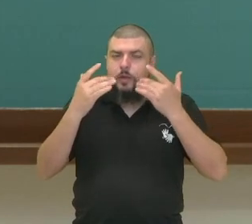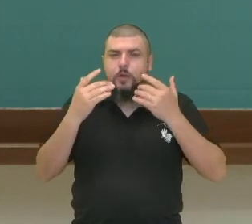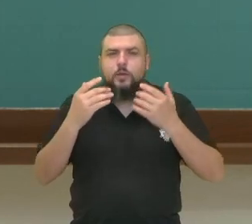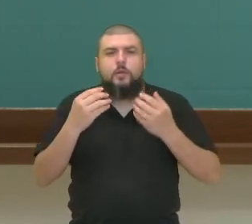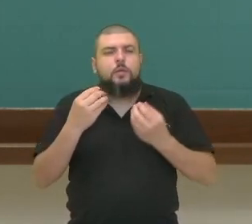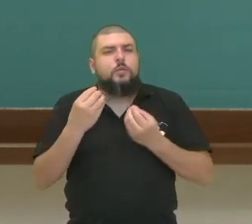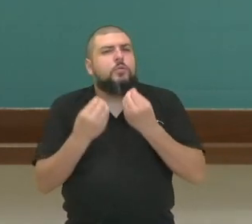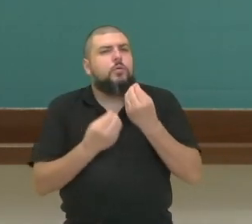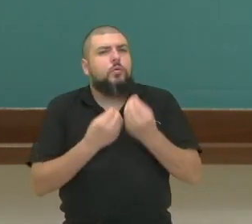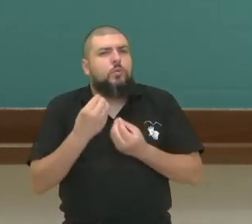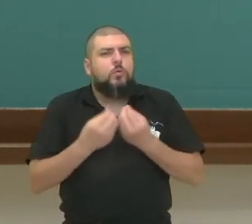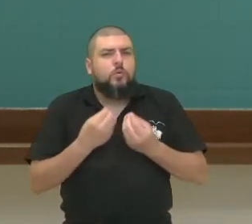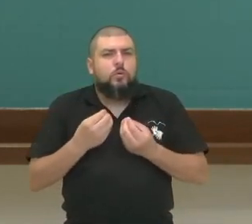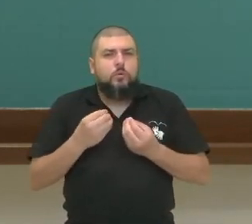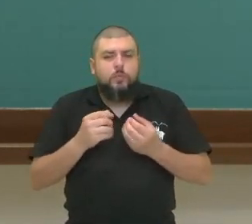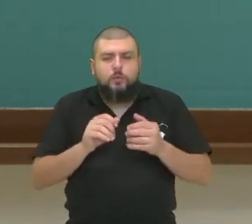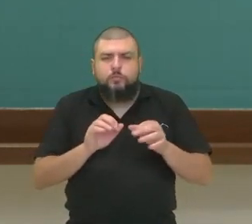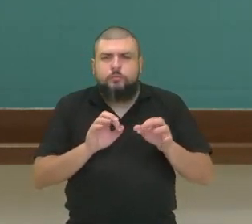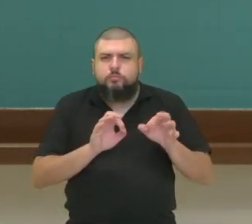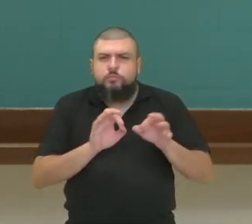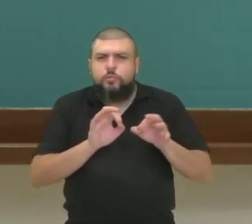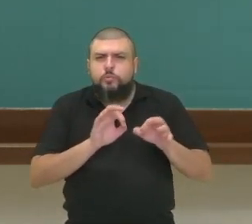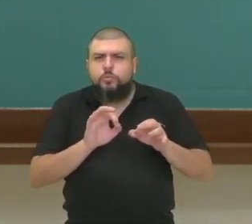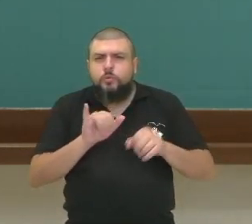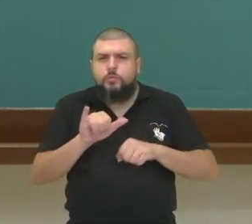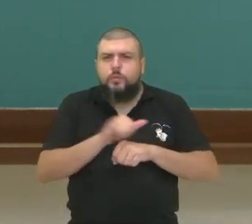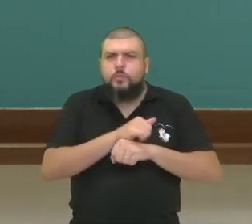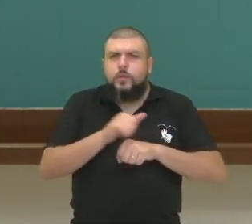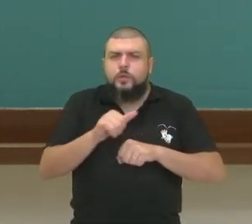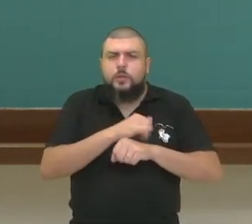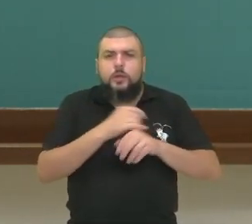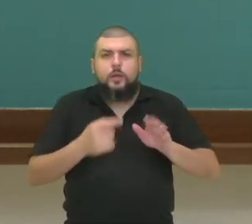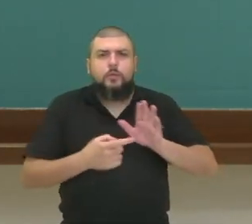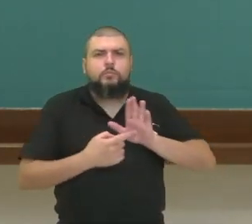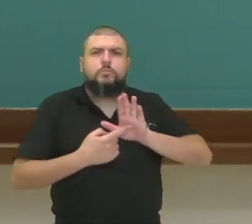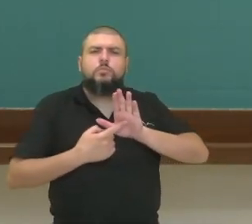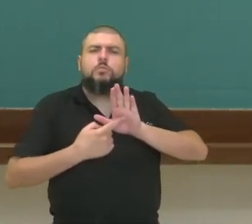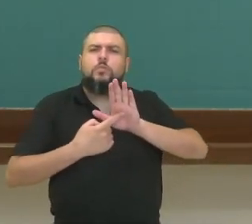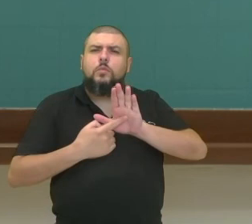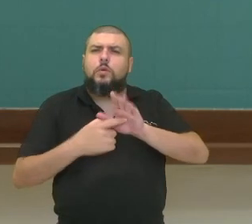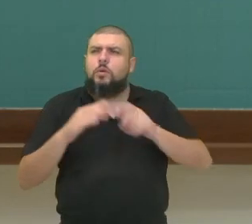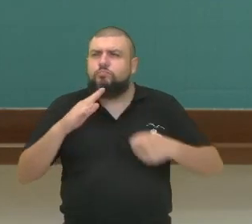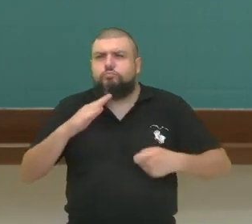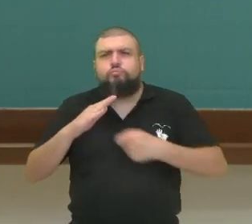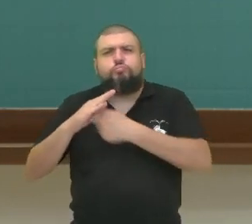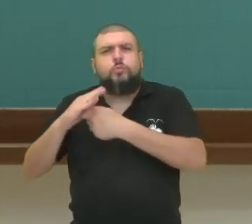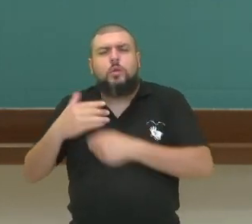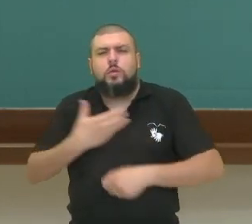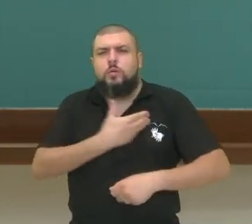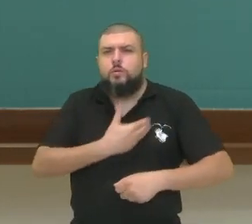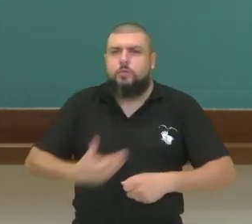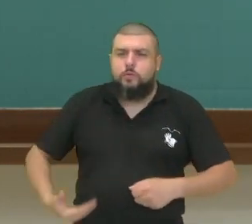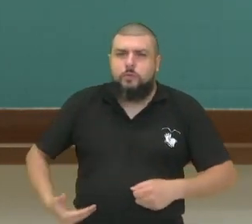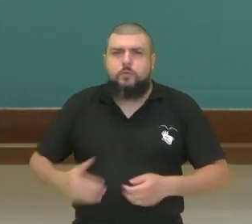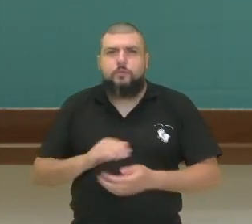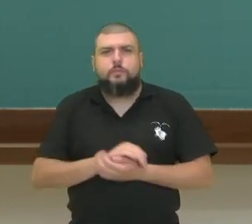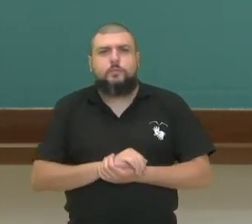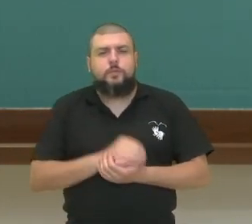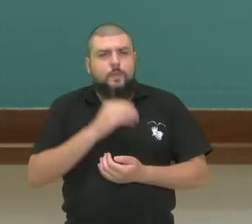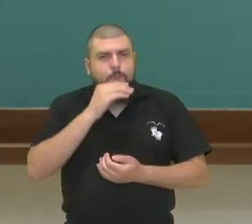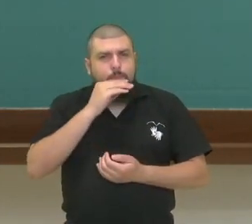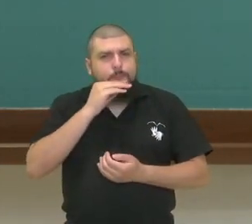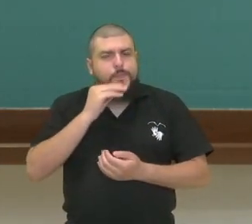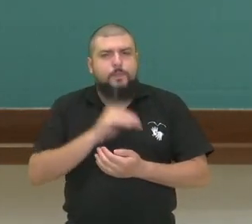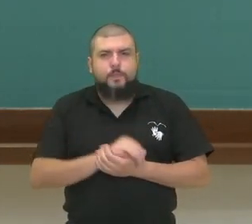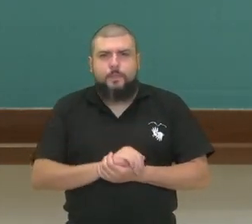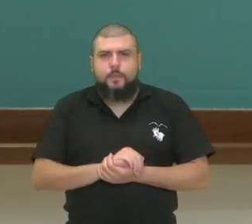de denunciar as mazelas econômicas e sociais do Brasil. Essas mazelas que a ditadura, enquanto a ditadura